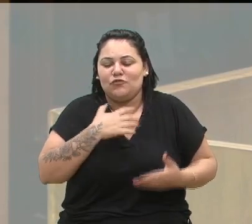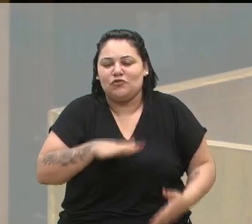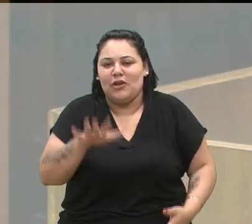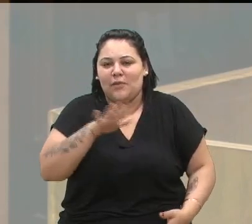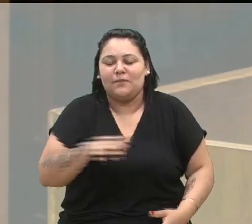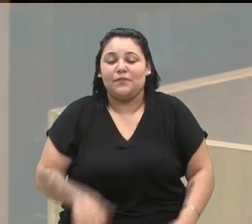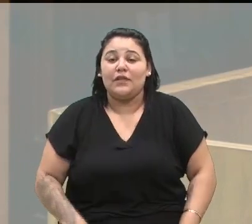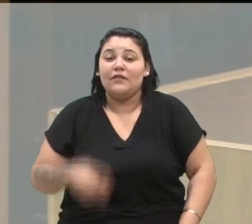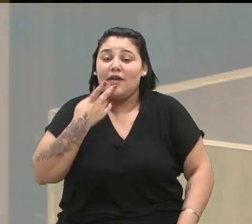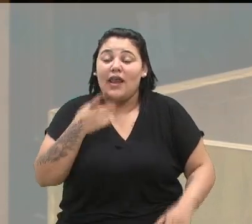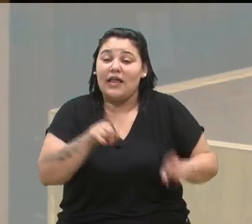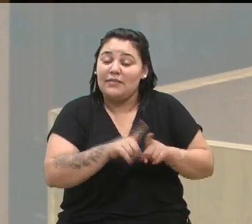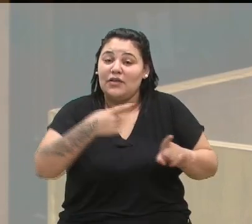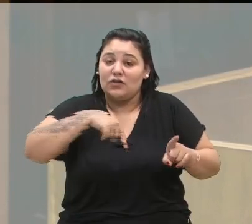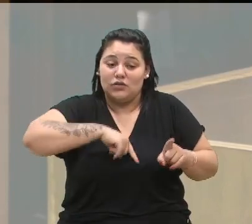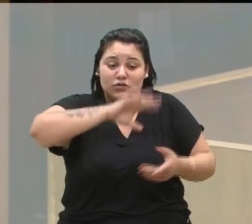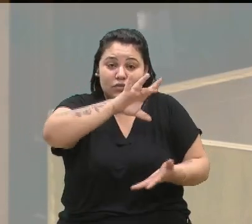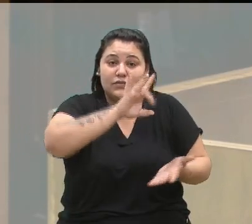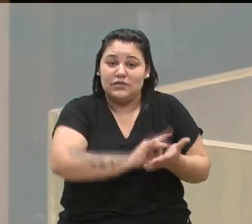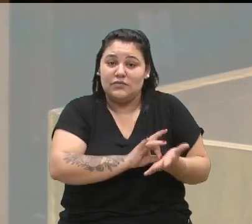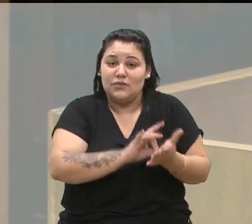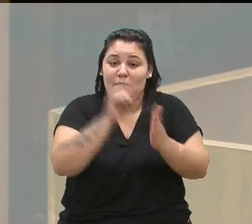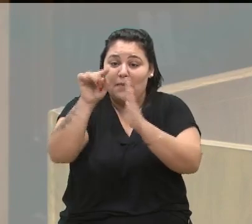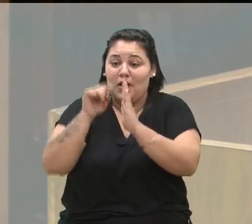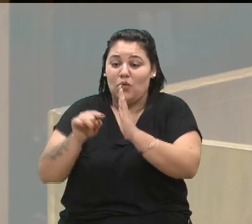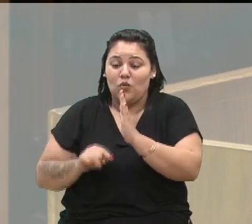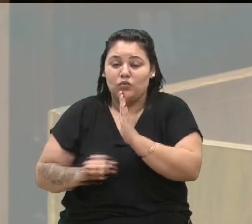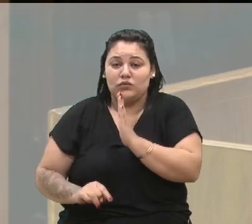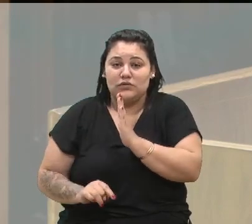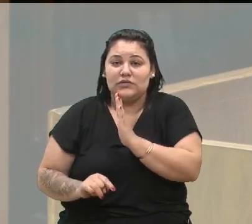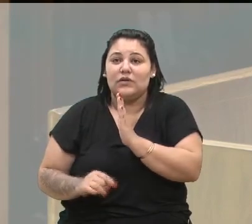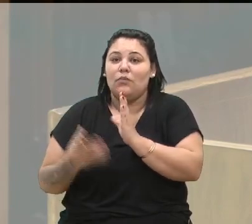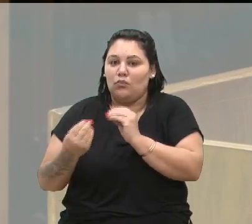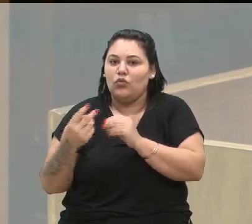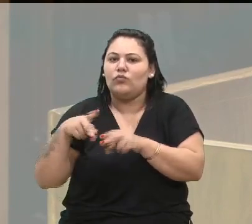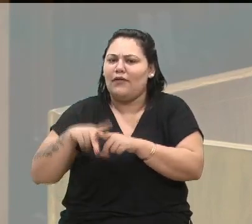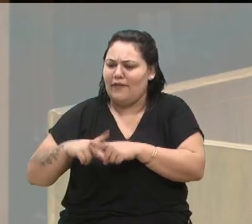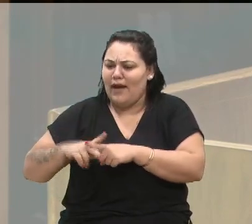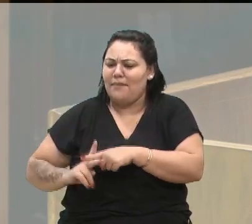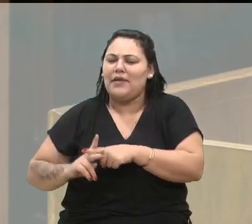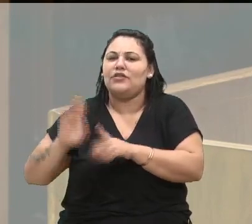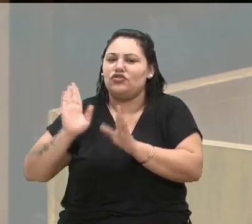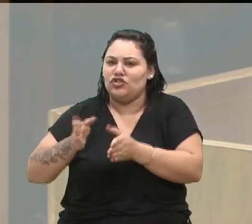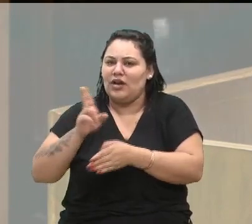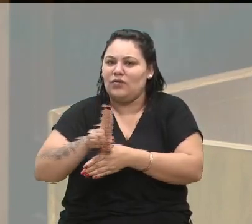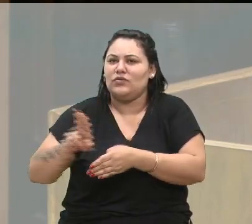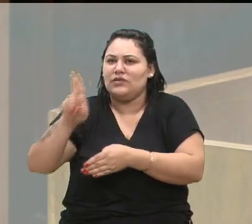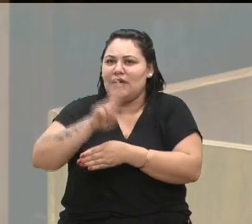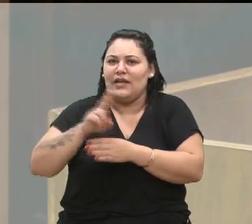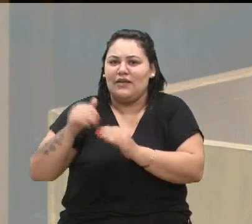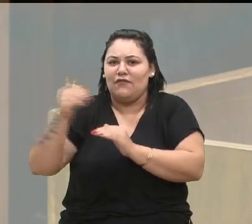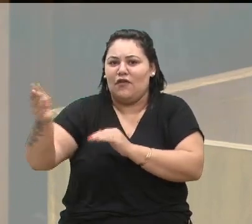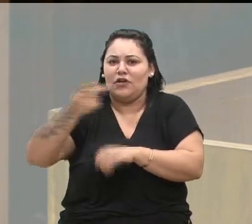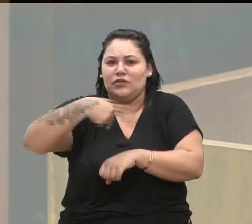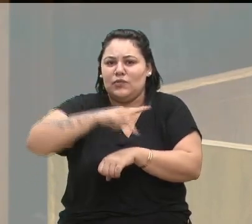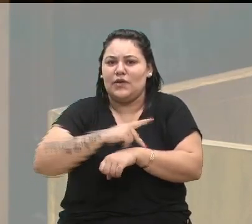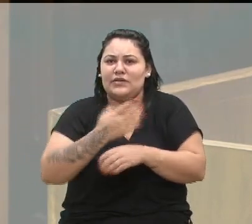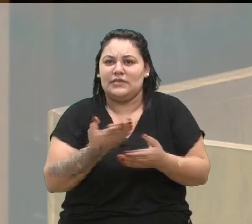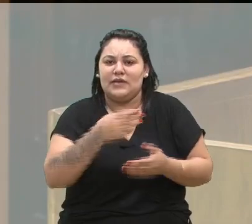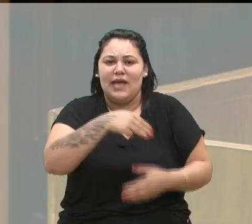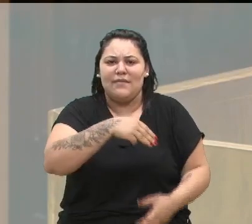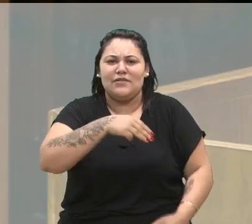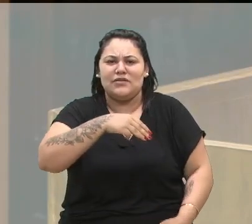gente protocolou um questionário muito importante, uma ferramenta que já é amplamente utilizada no exterior, que é o MChat. O que